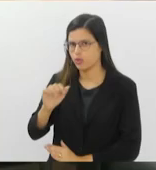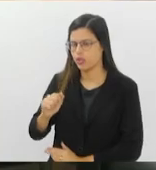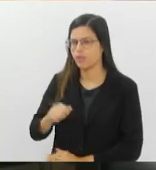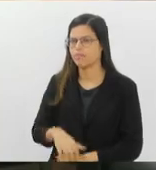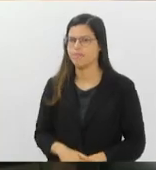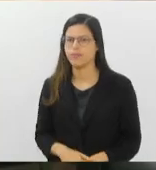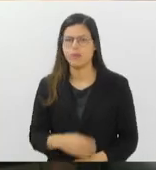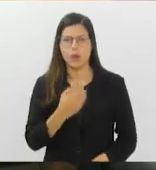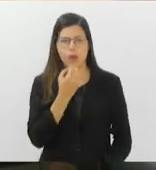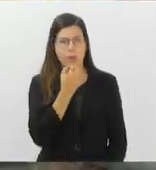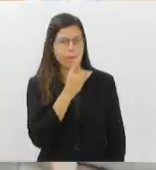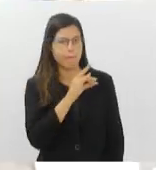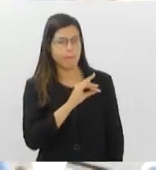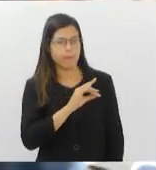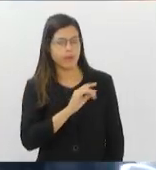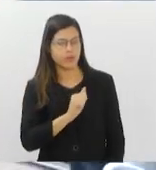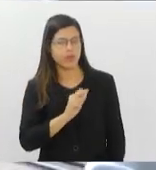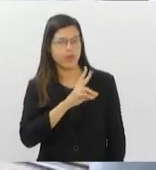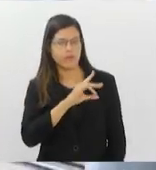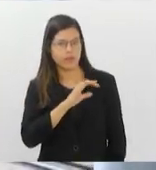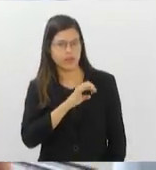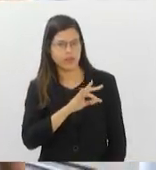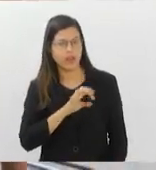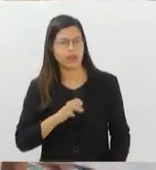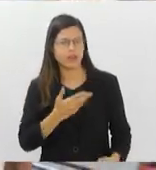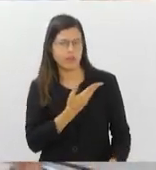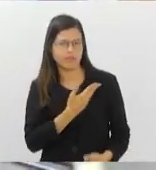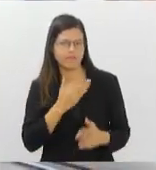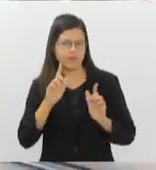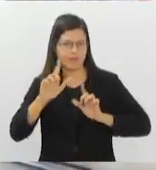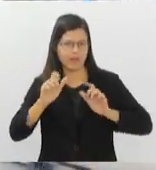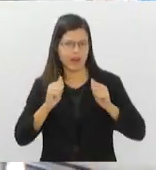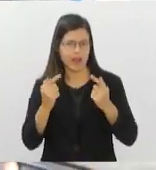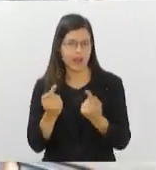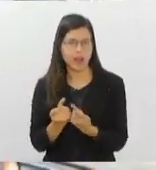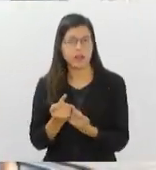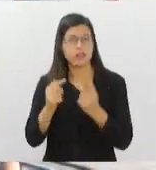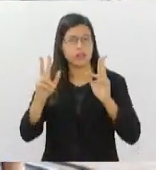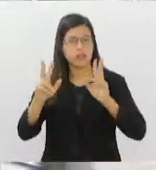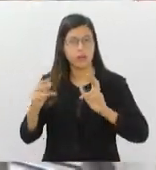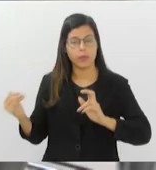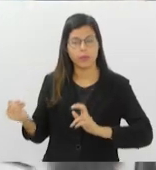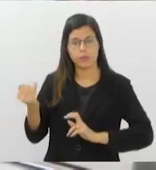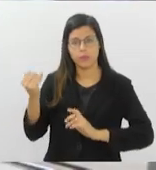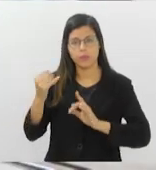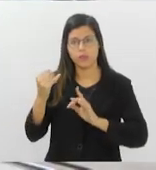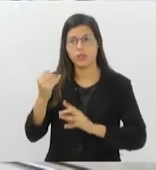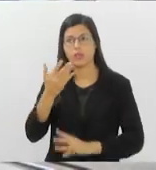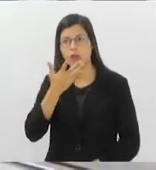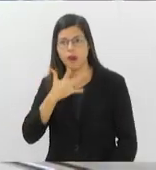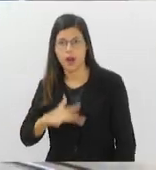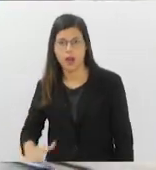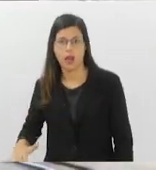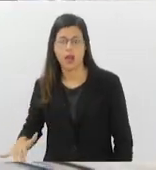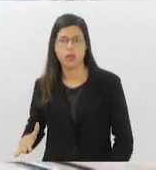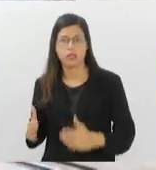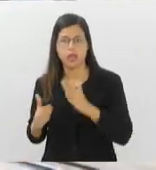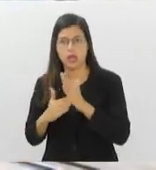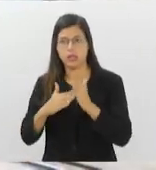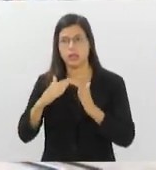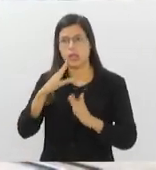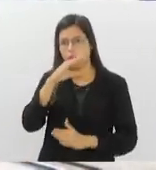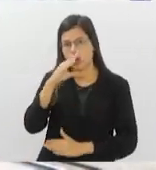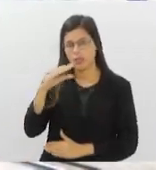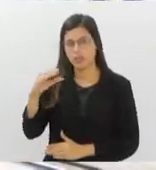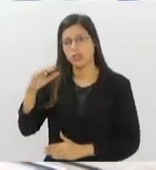Bom dia, Vicente. Bom dia aos amigos da TV Alerge. É um tema importantíssimo, afinal de contas, de criança, pré-adolescente, adolescente e